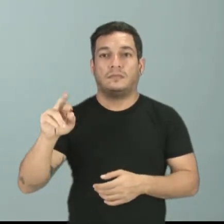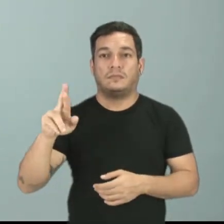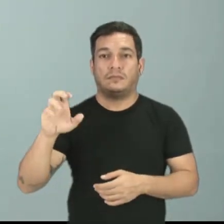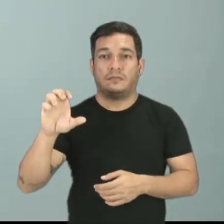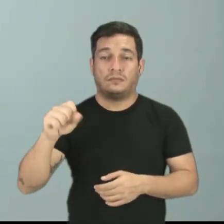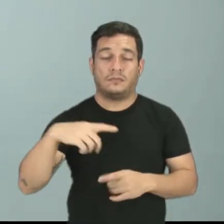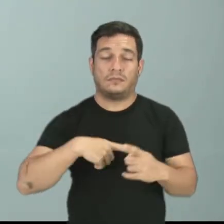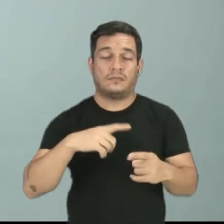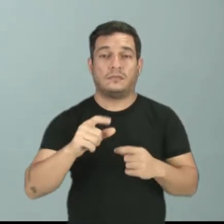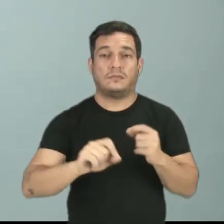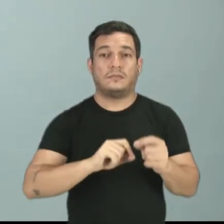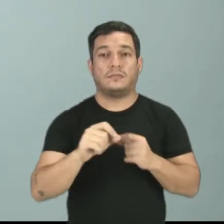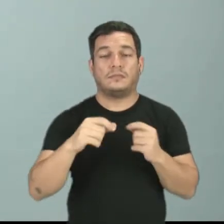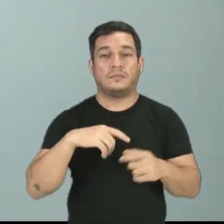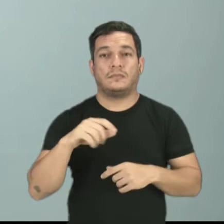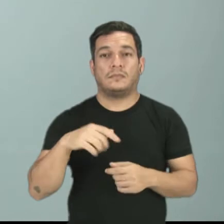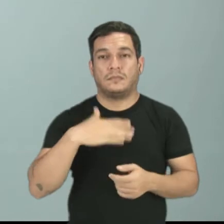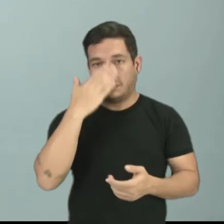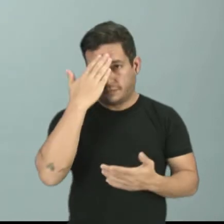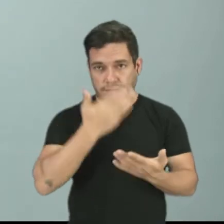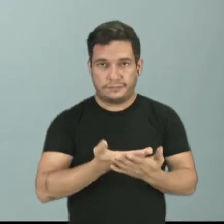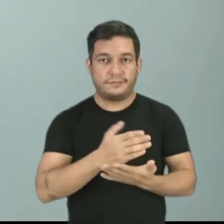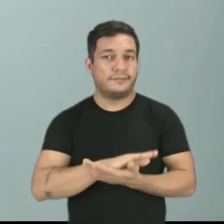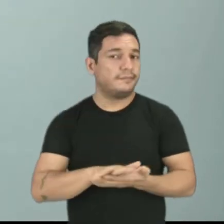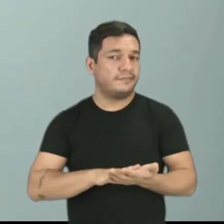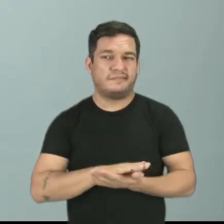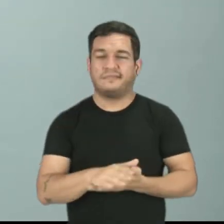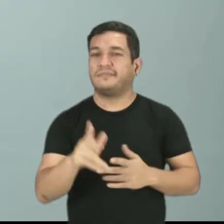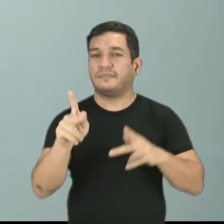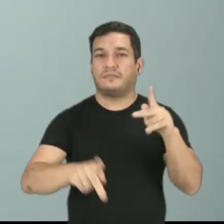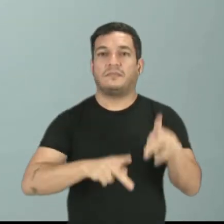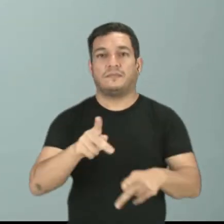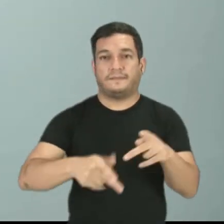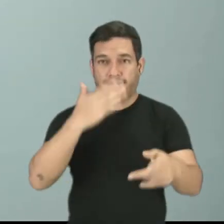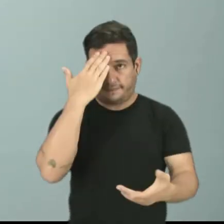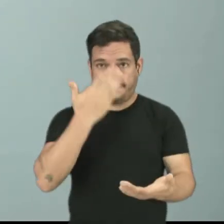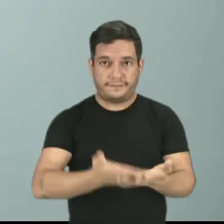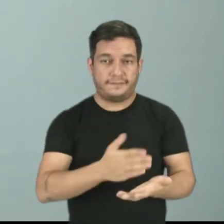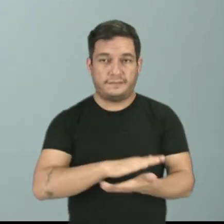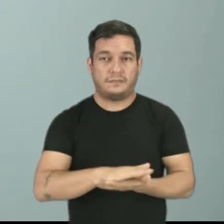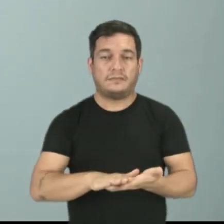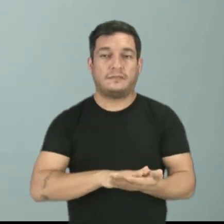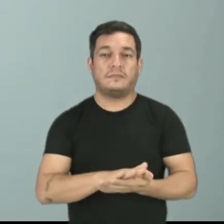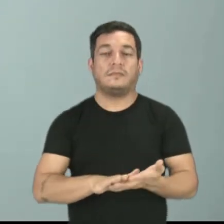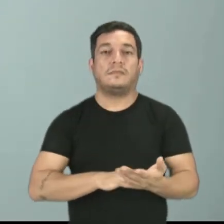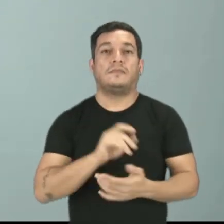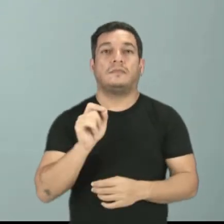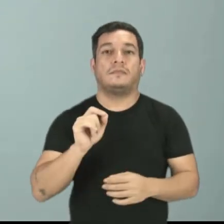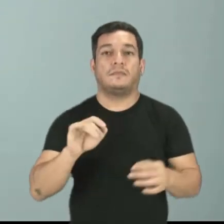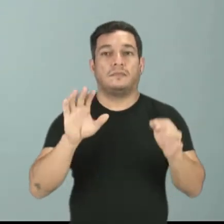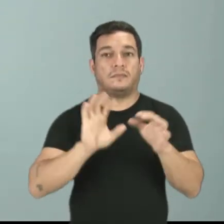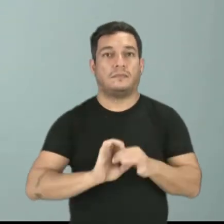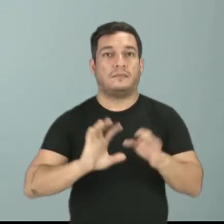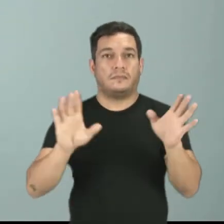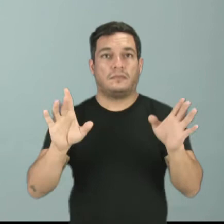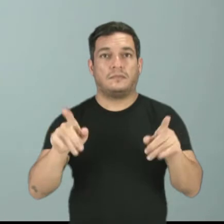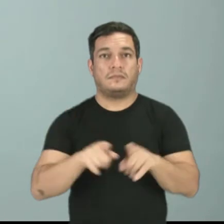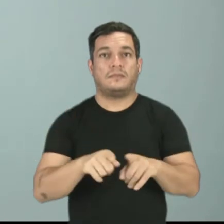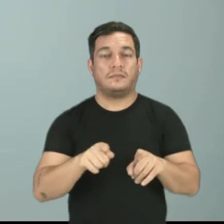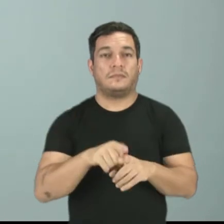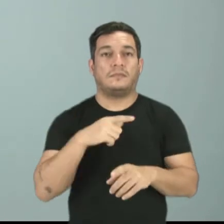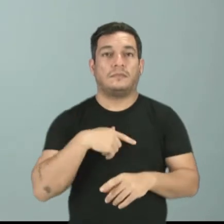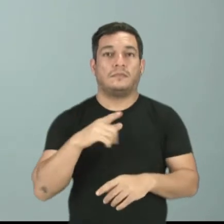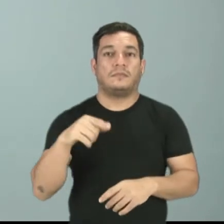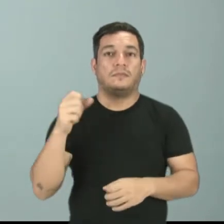porque trouxe a descredibilidade, né, o povo passou a não acreditar mais nesse liberalismo e nem no